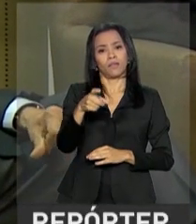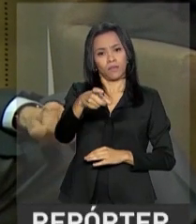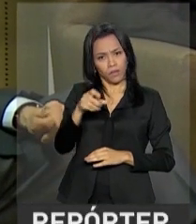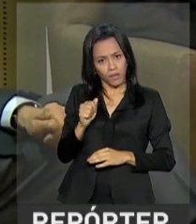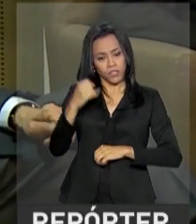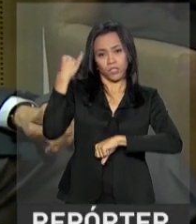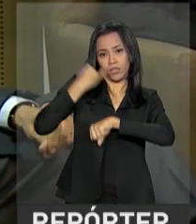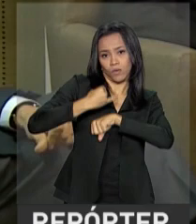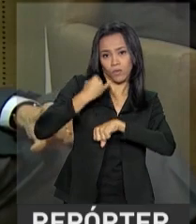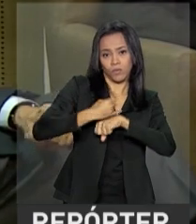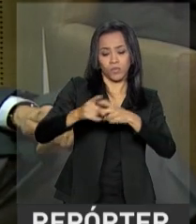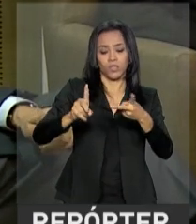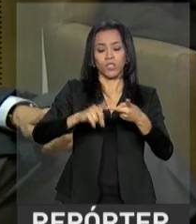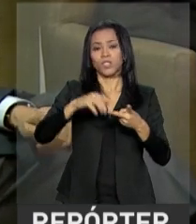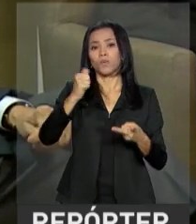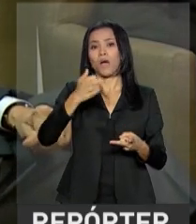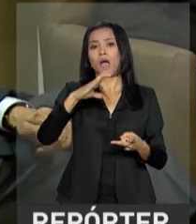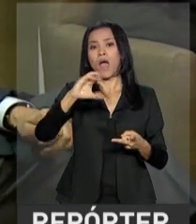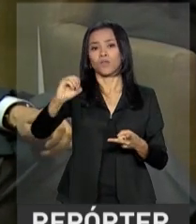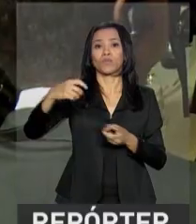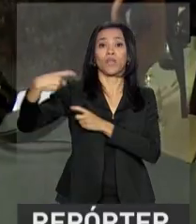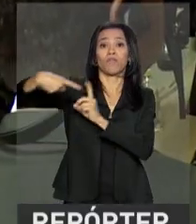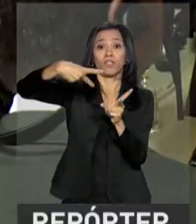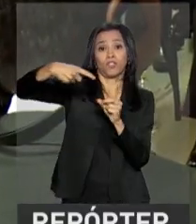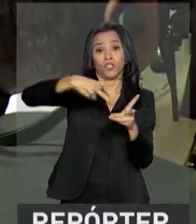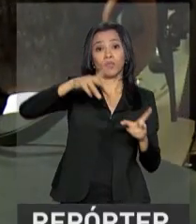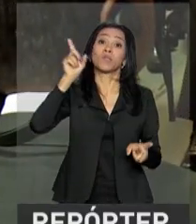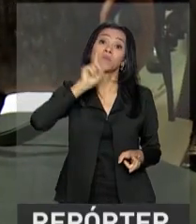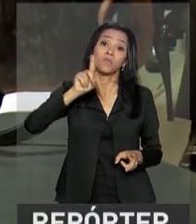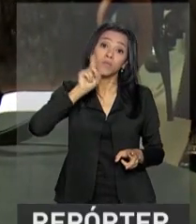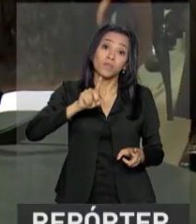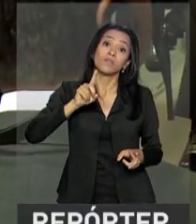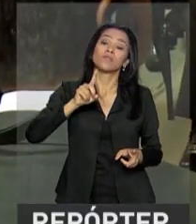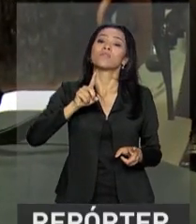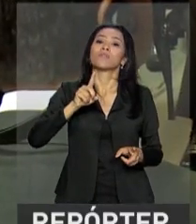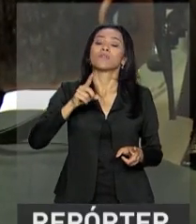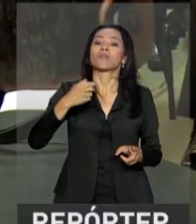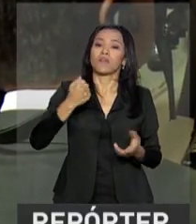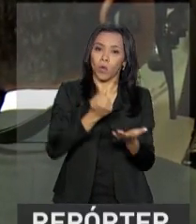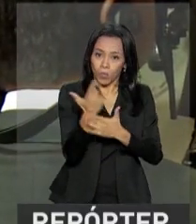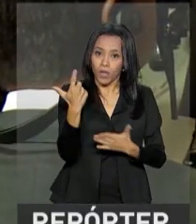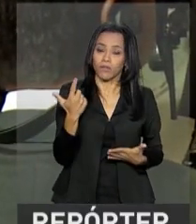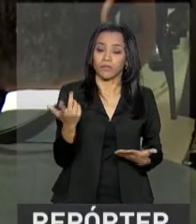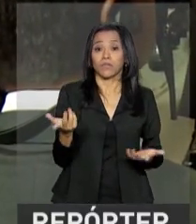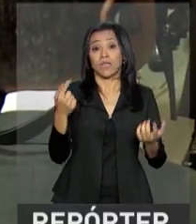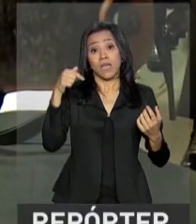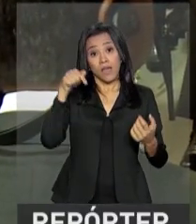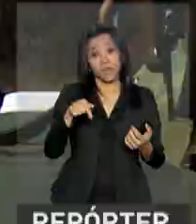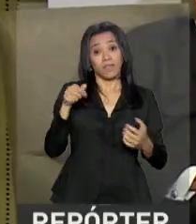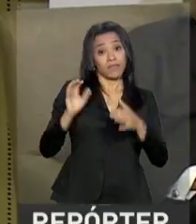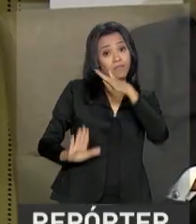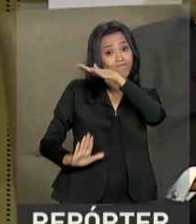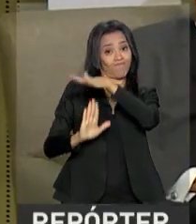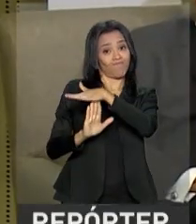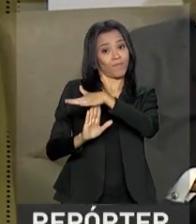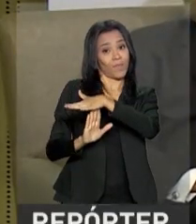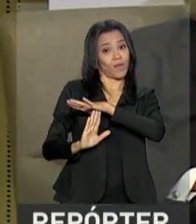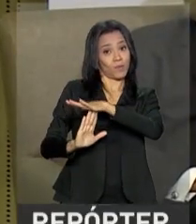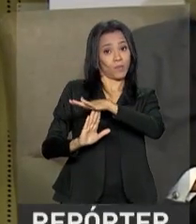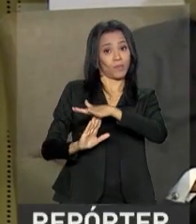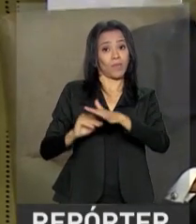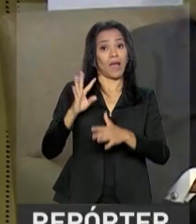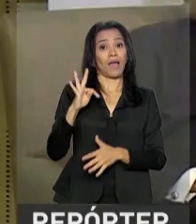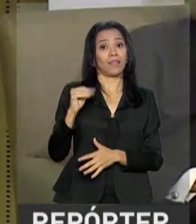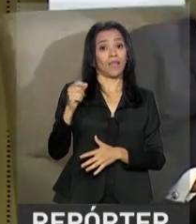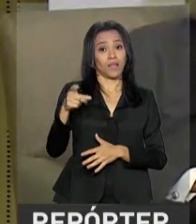Brasil importados pelos Estados Unidos. Até o fim deste mês, estas taxas estão suspensas. Já com o presidente